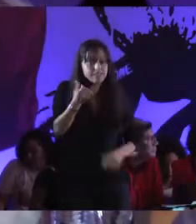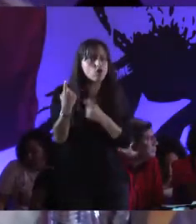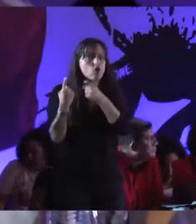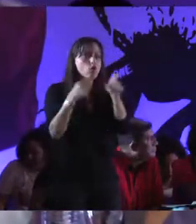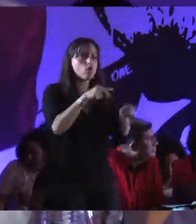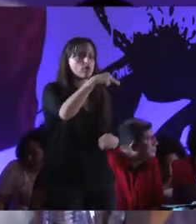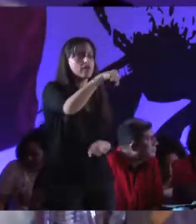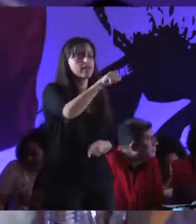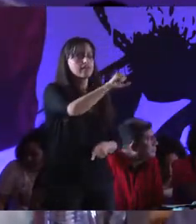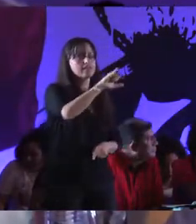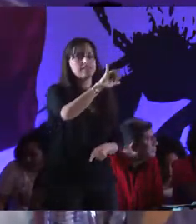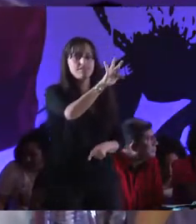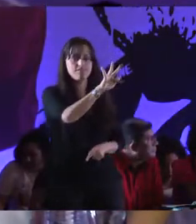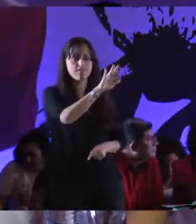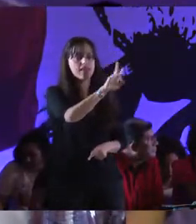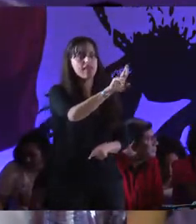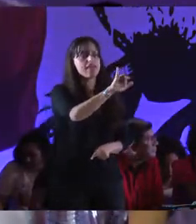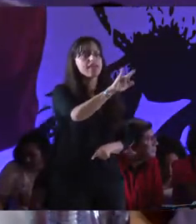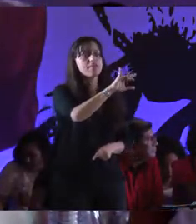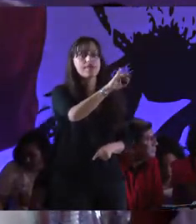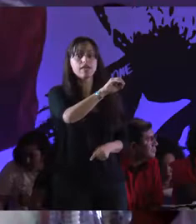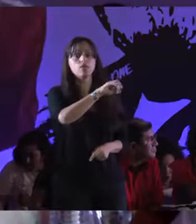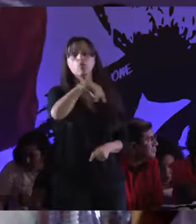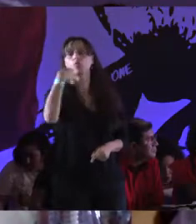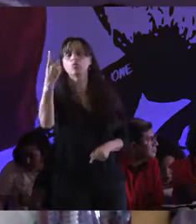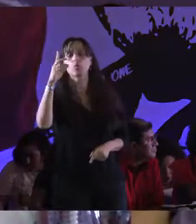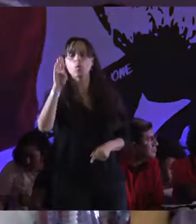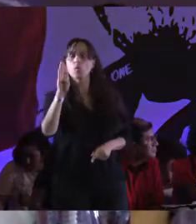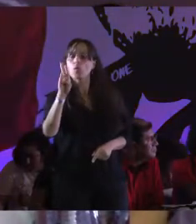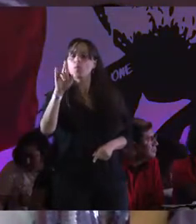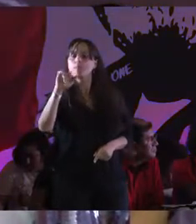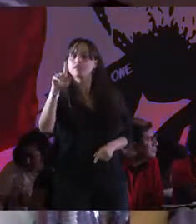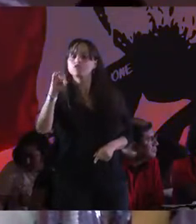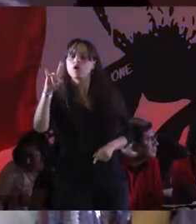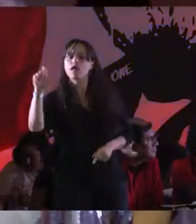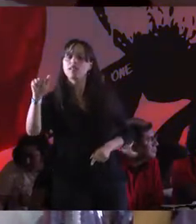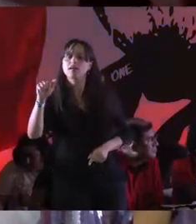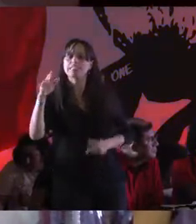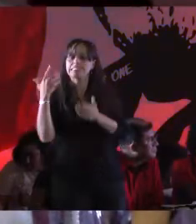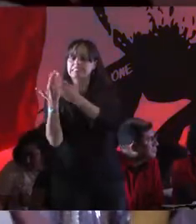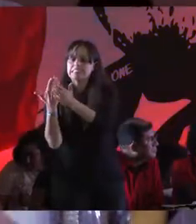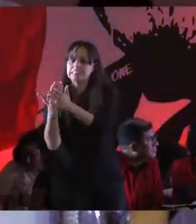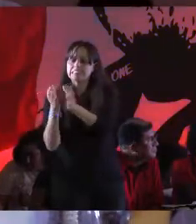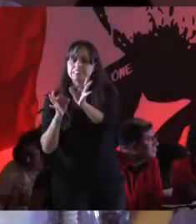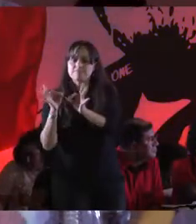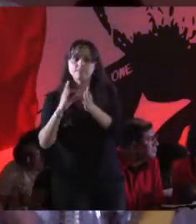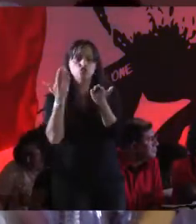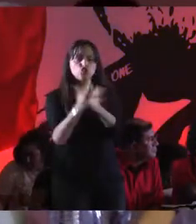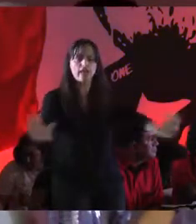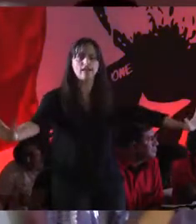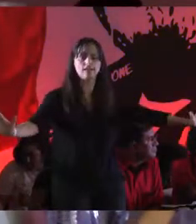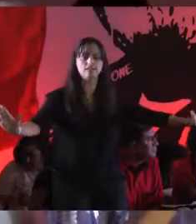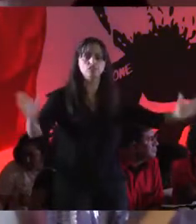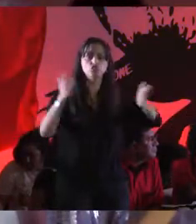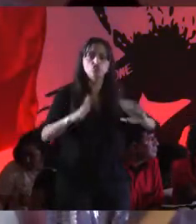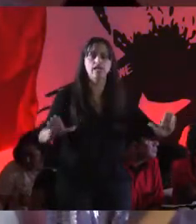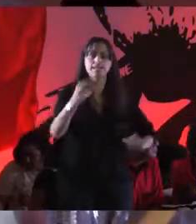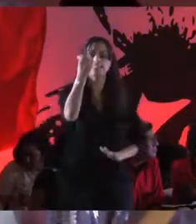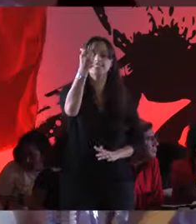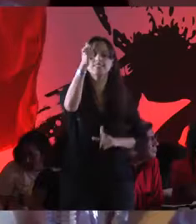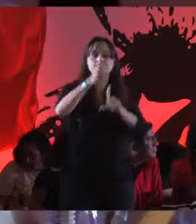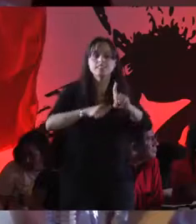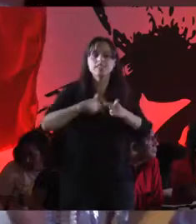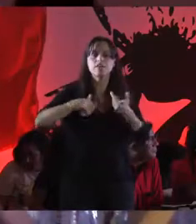Ribeiro, o Brizola estava fazendo os CIEPs, ele disse o seguinte: chega, em 6 meses